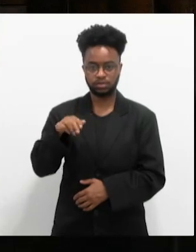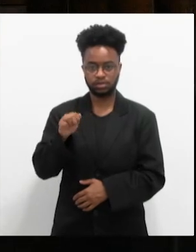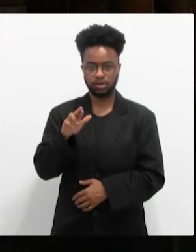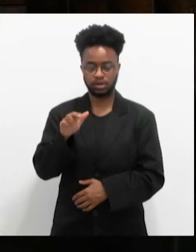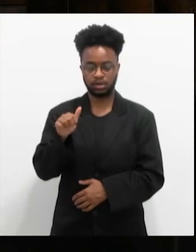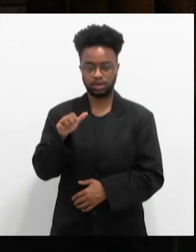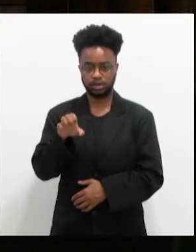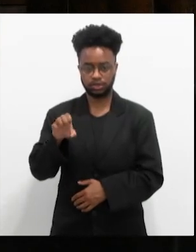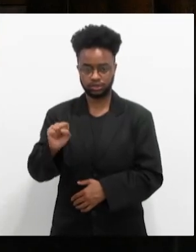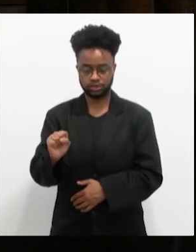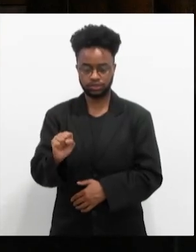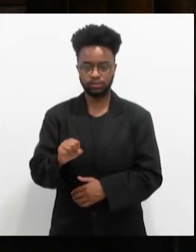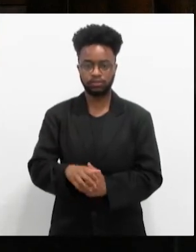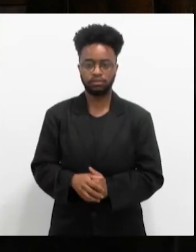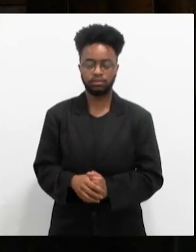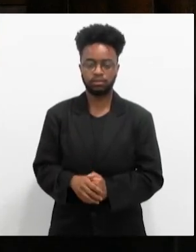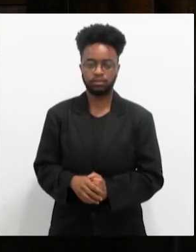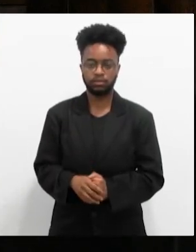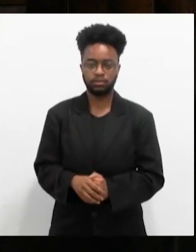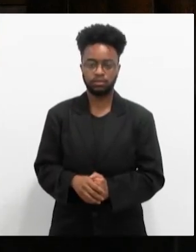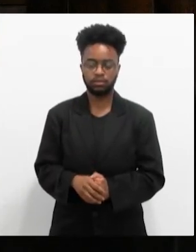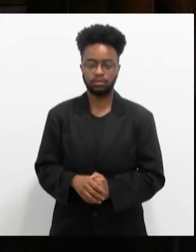teve no âmago